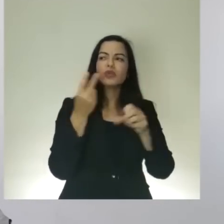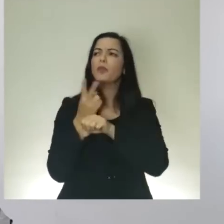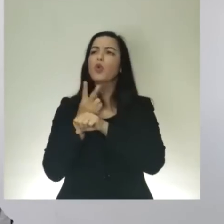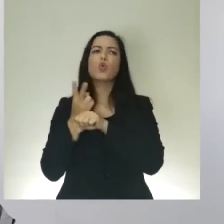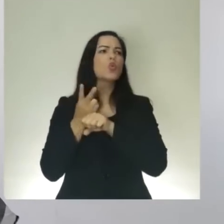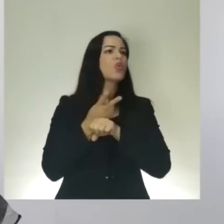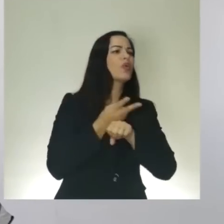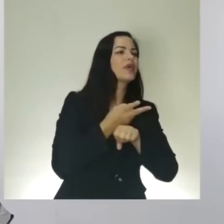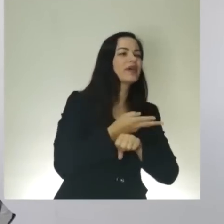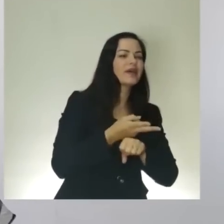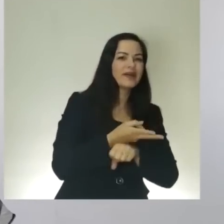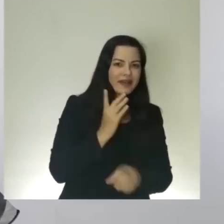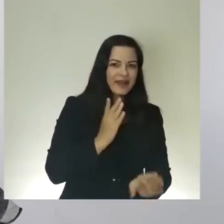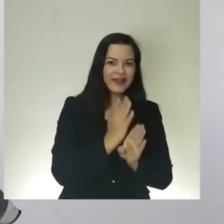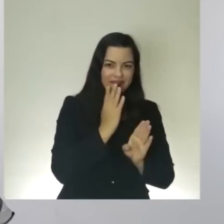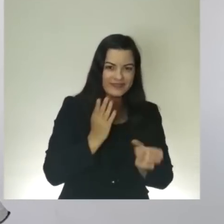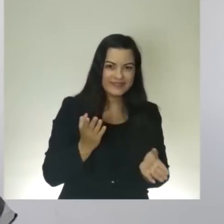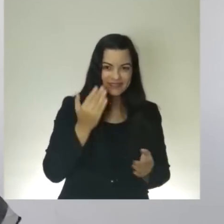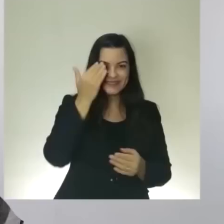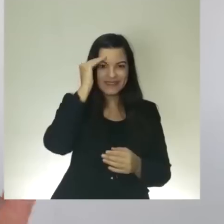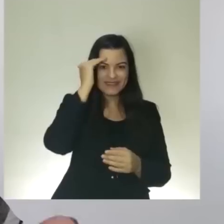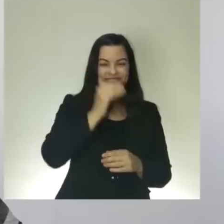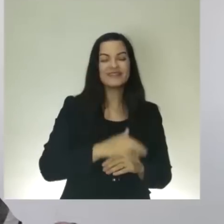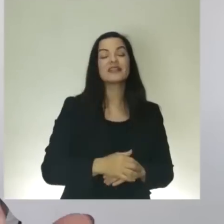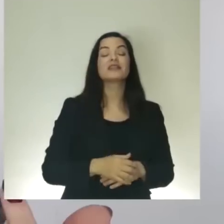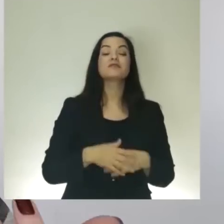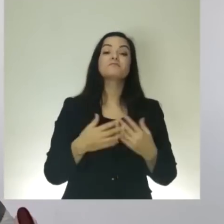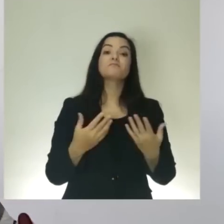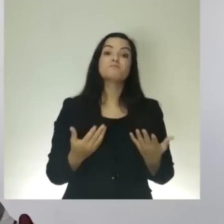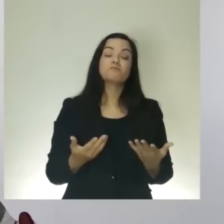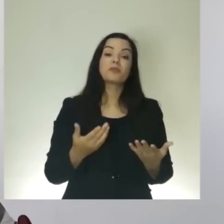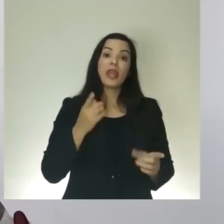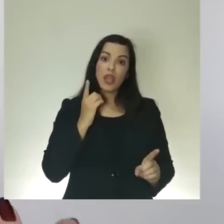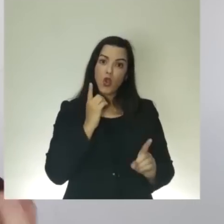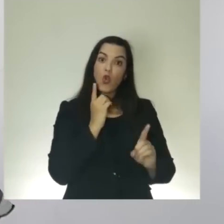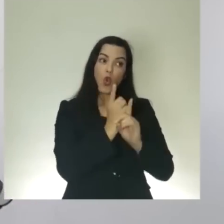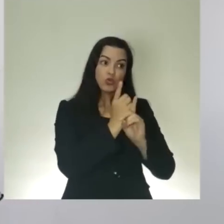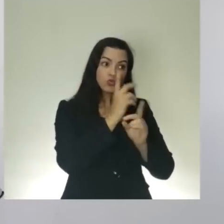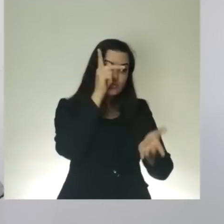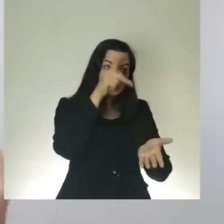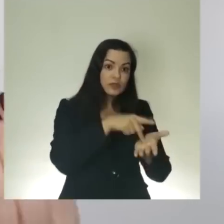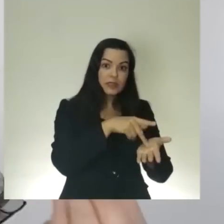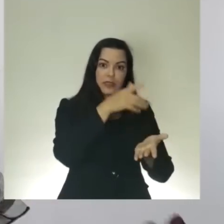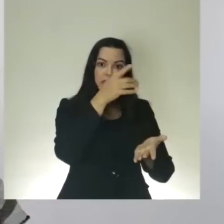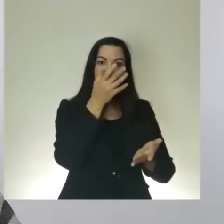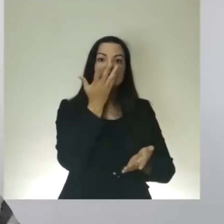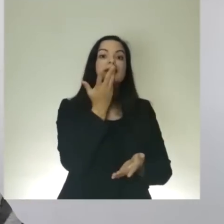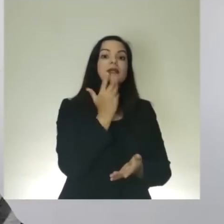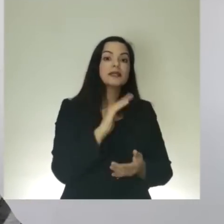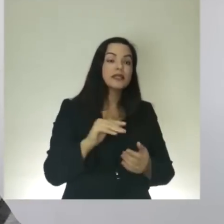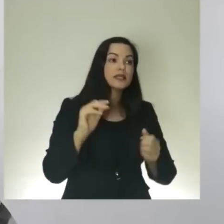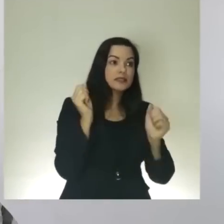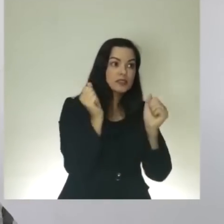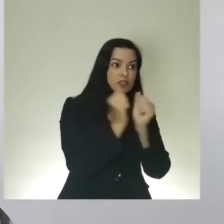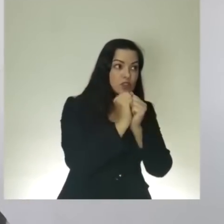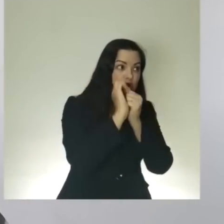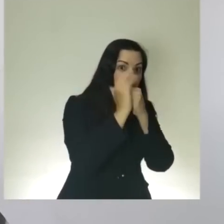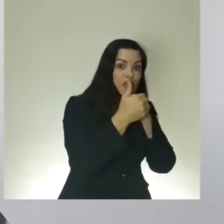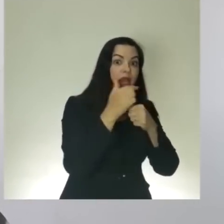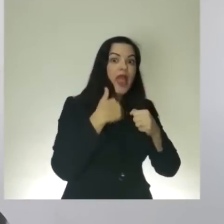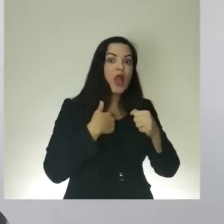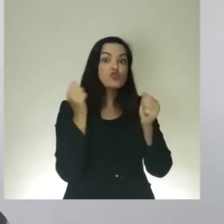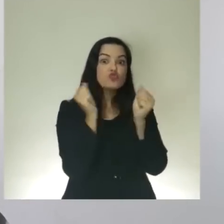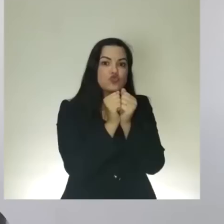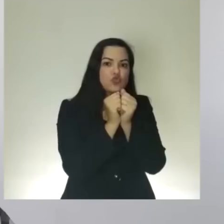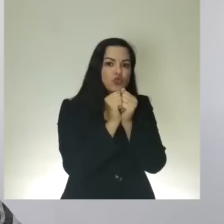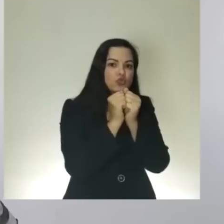encontrá-la. Aí, quando eu encontro a criança escondida, eu me junto a ela. Então, na